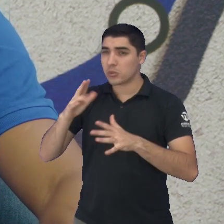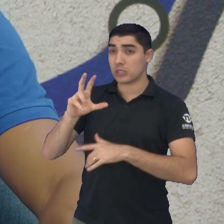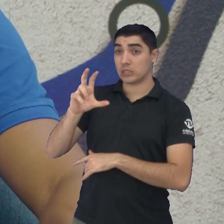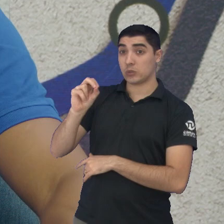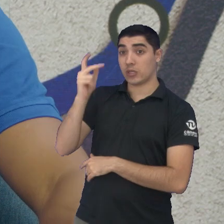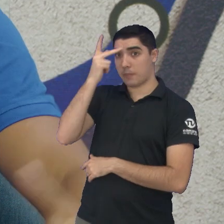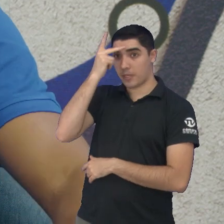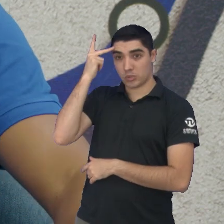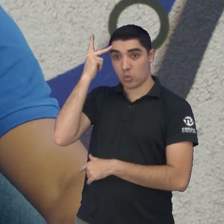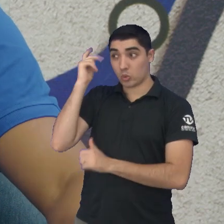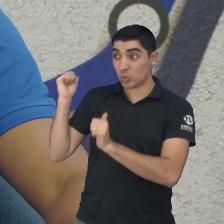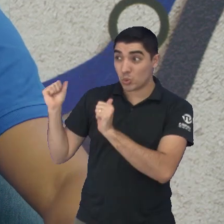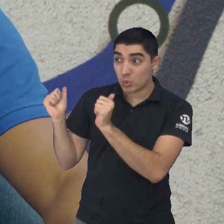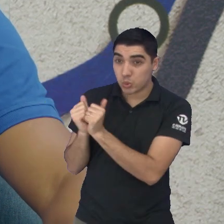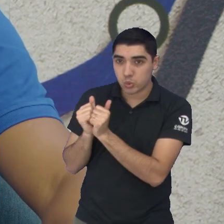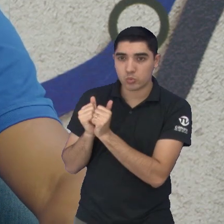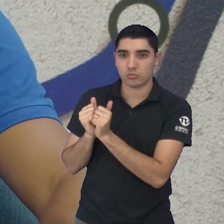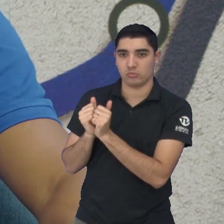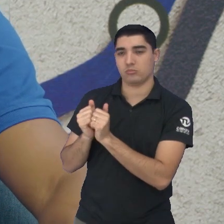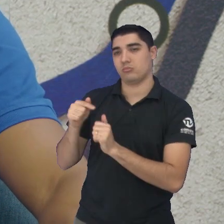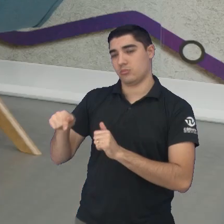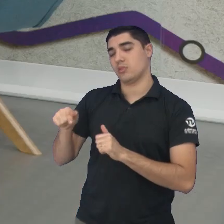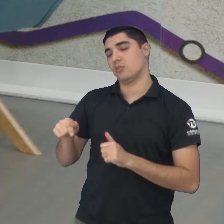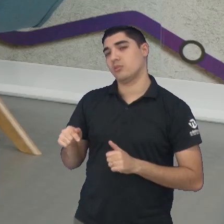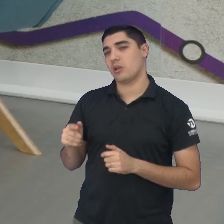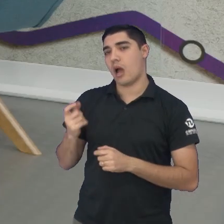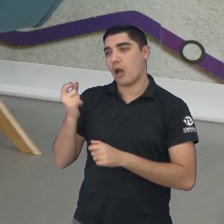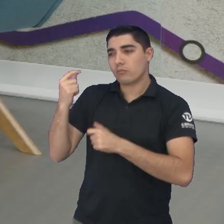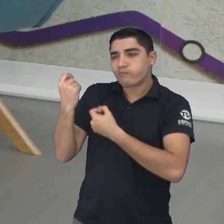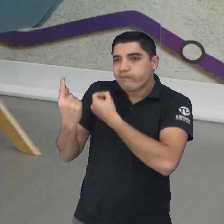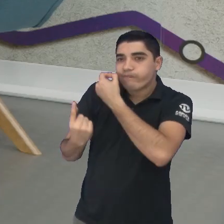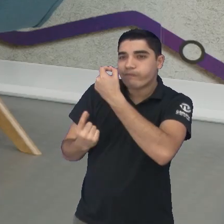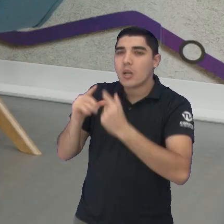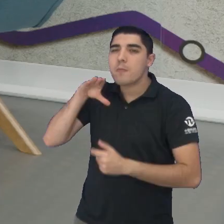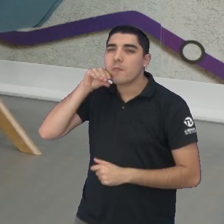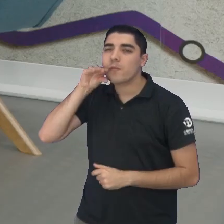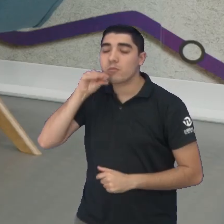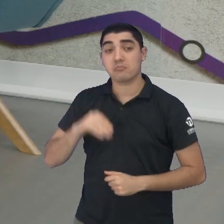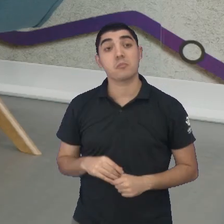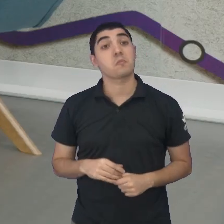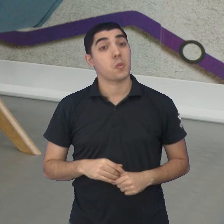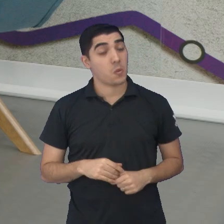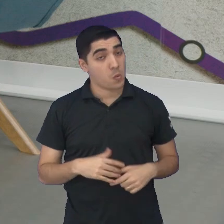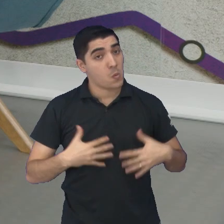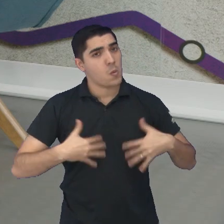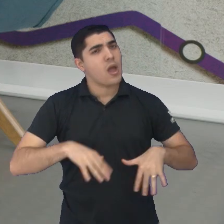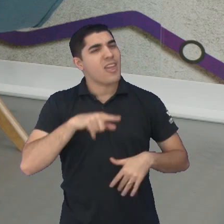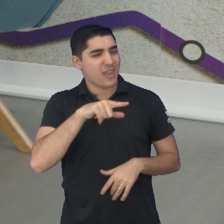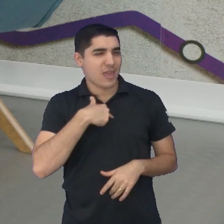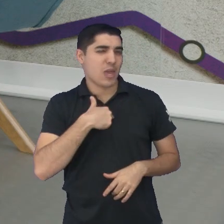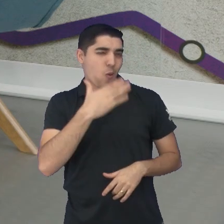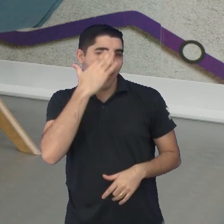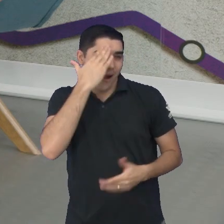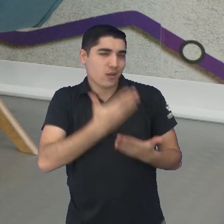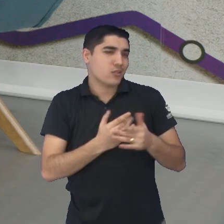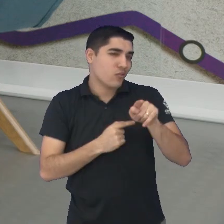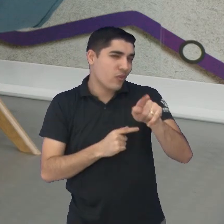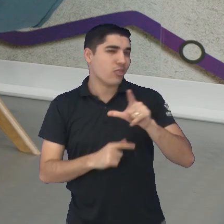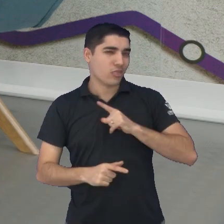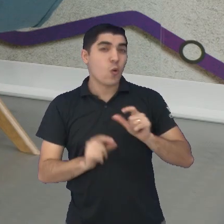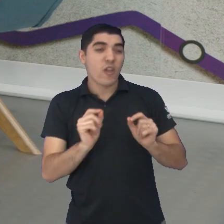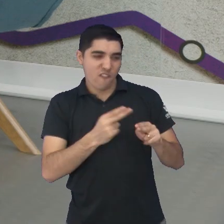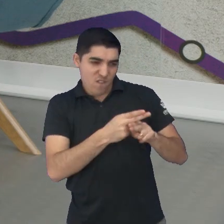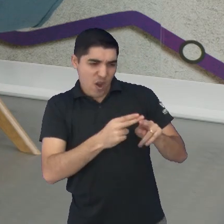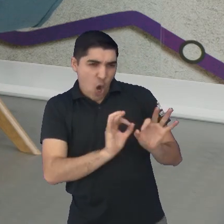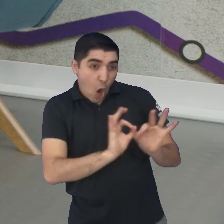né, indiretamente, né, na empresa. Ótimo. Márcio, eu acredito que você tem ótimas facas de qualidade, como um bom churrasqueiro, né?